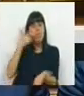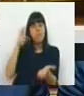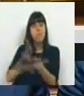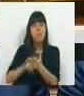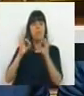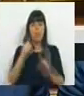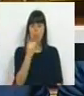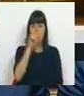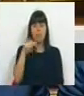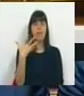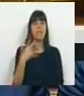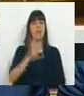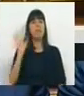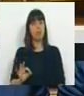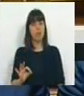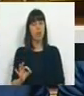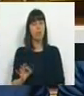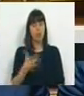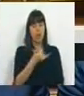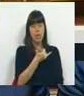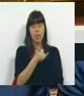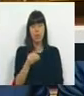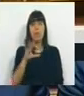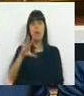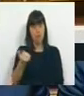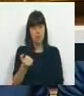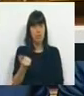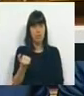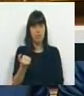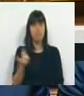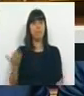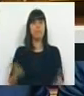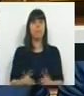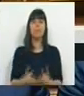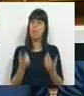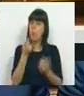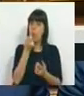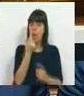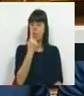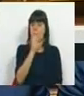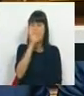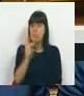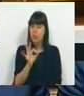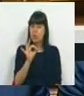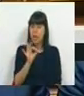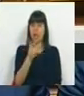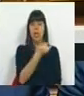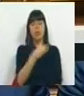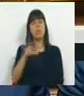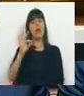reais 1,5% em 2015 e perto de 1%